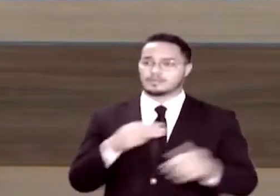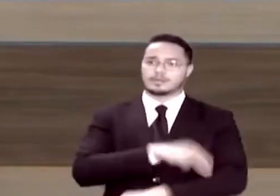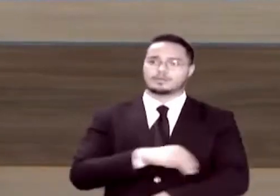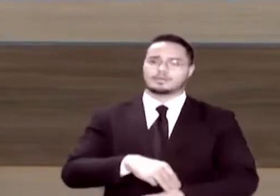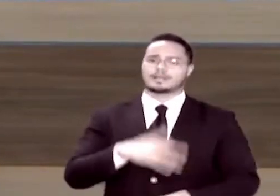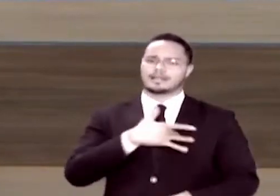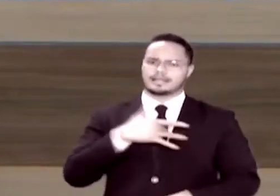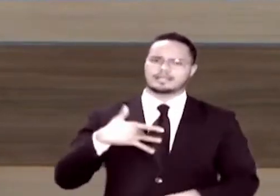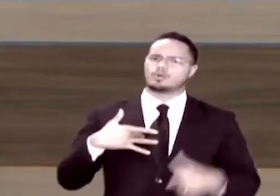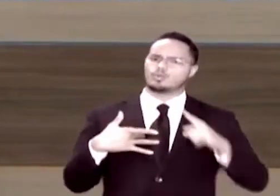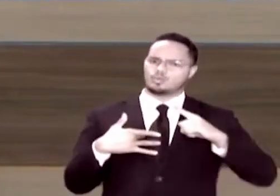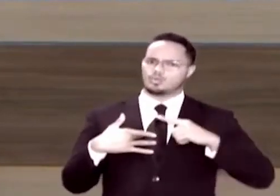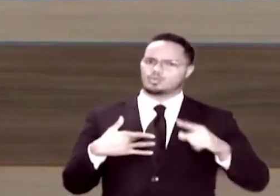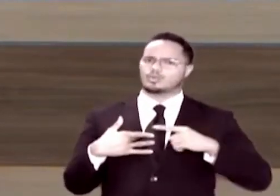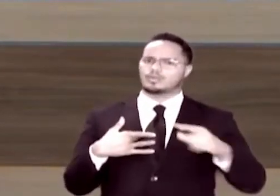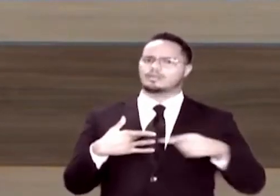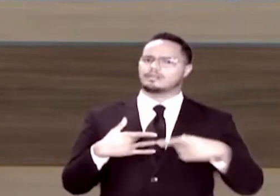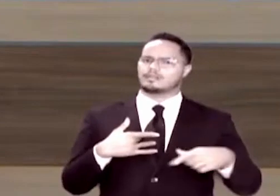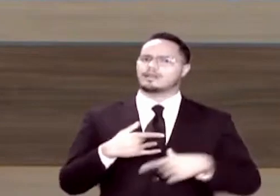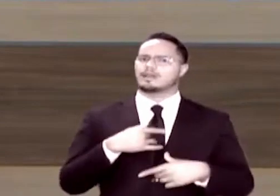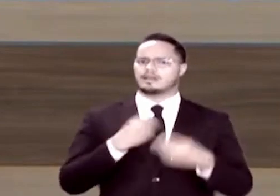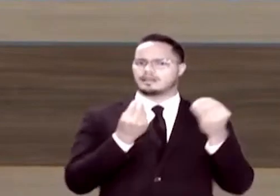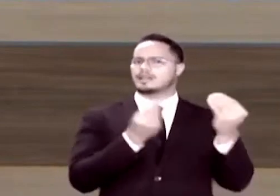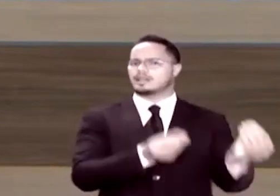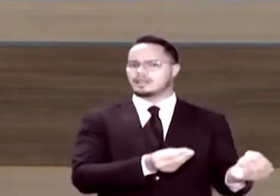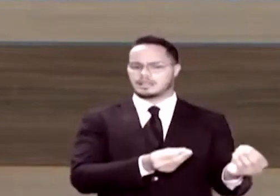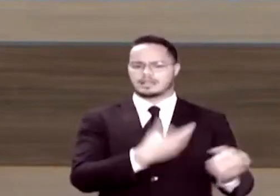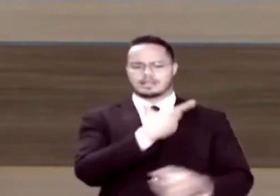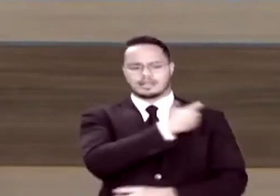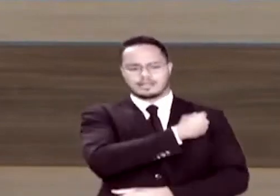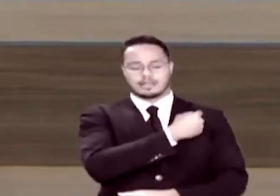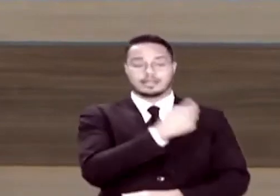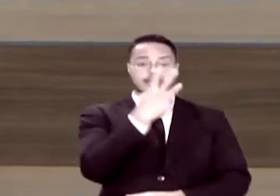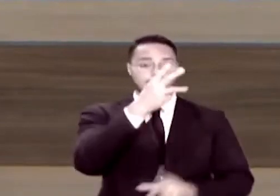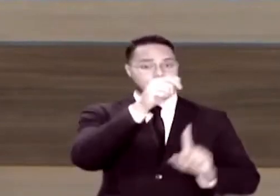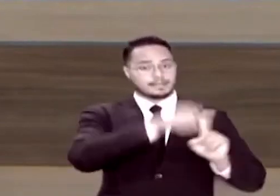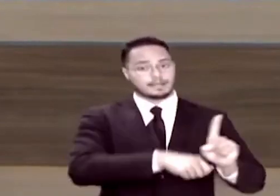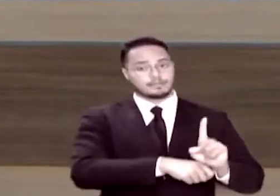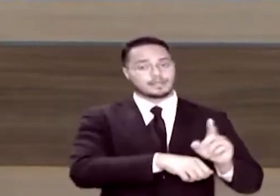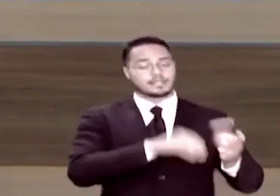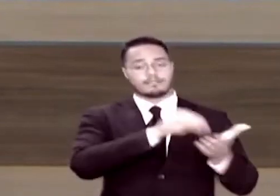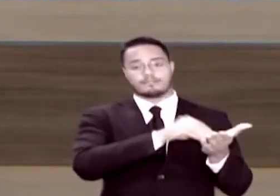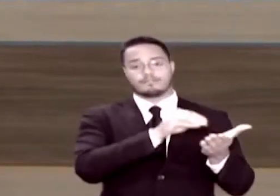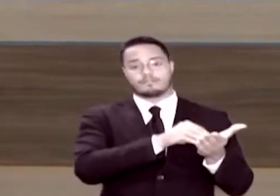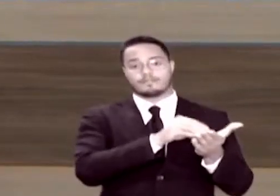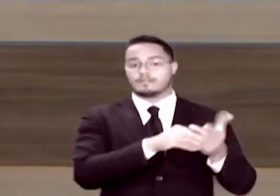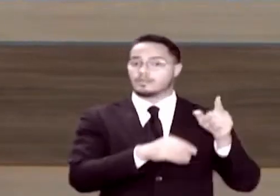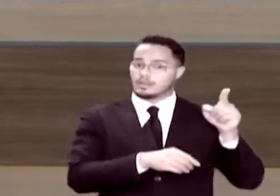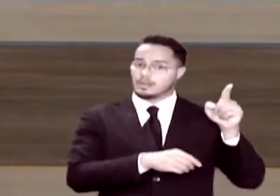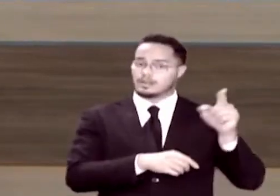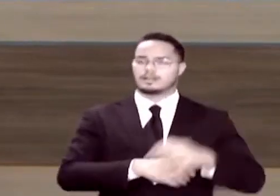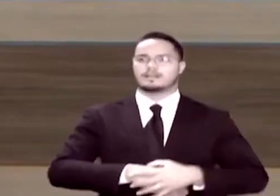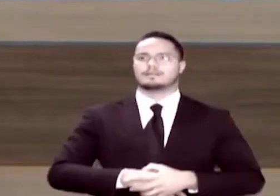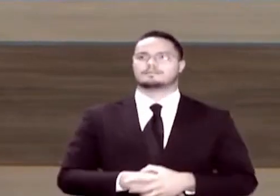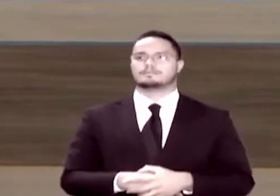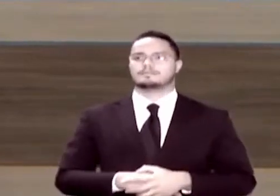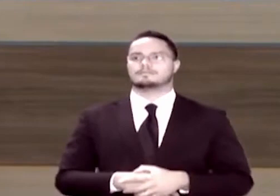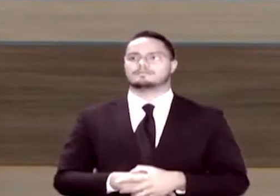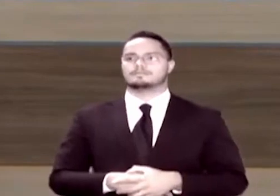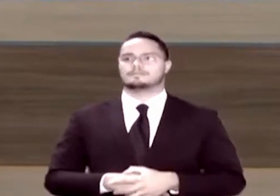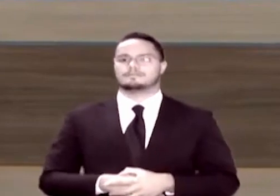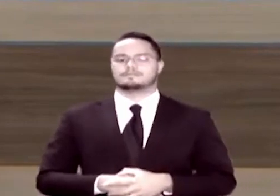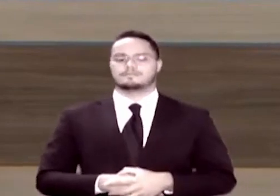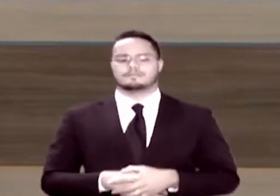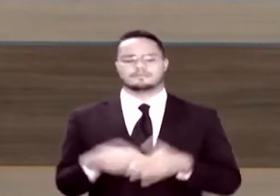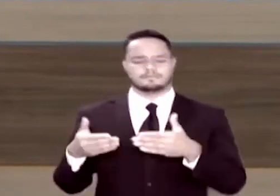fornece essa insulina e essa insulina tá TRS meses faltando nos postes de Saúde da Região Serrana pediria o